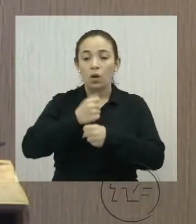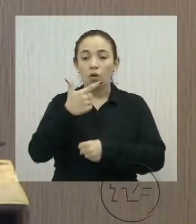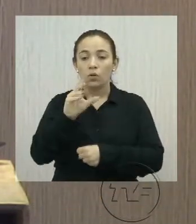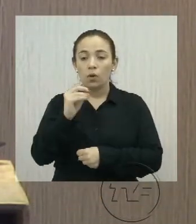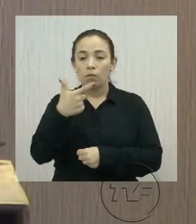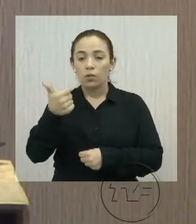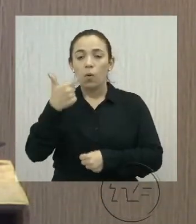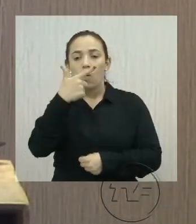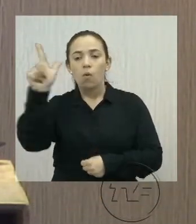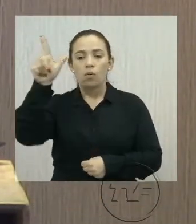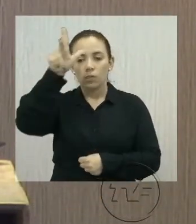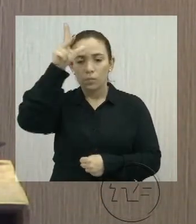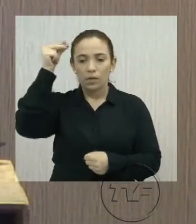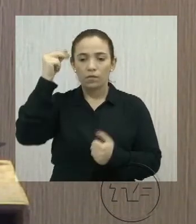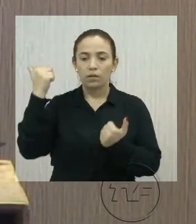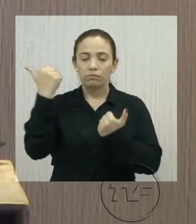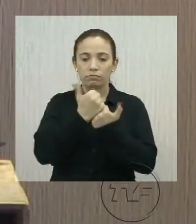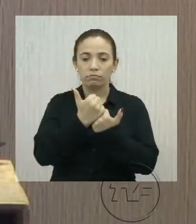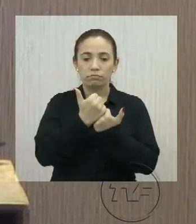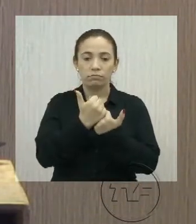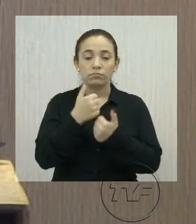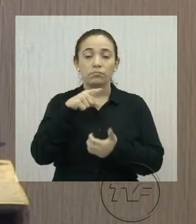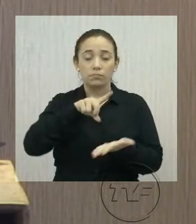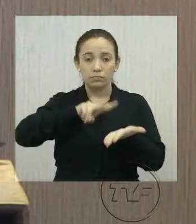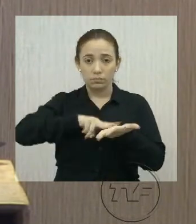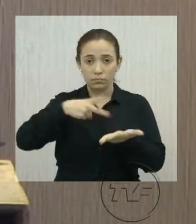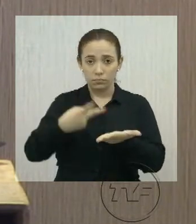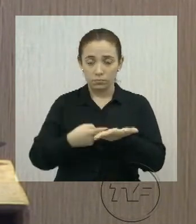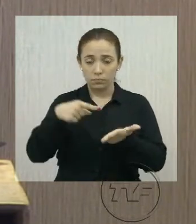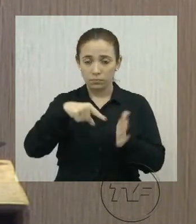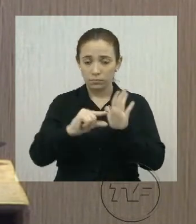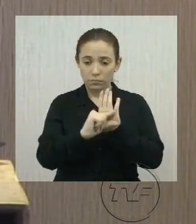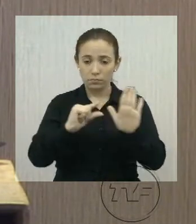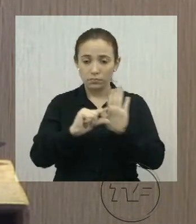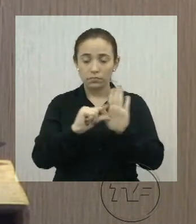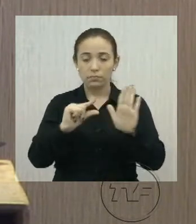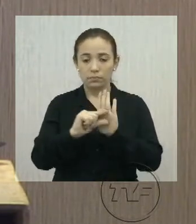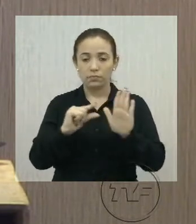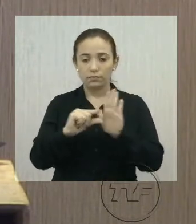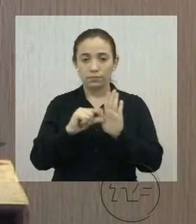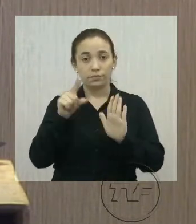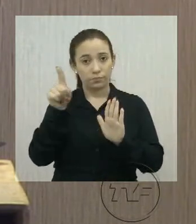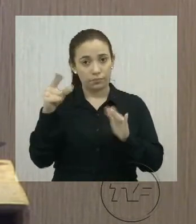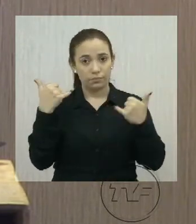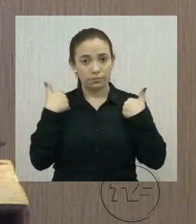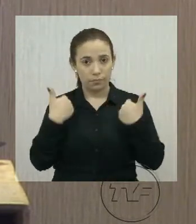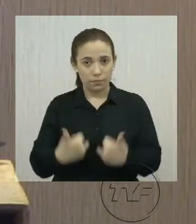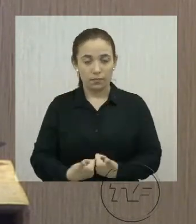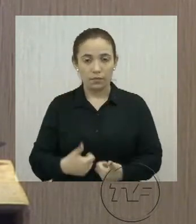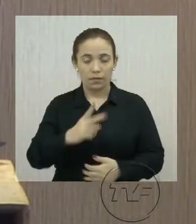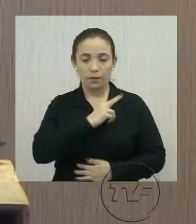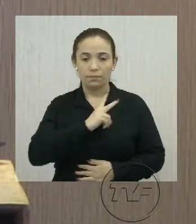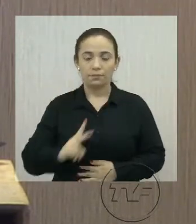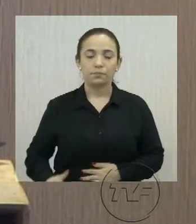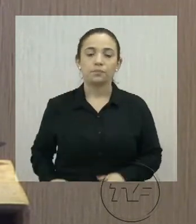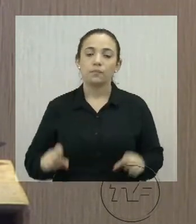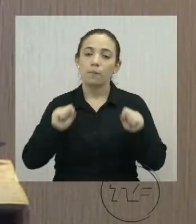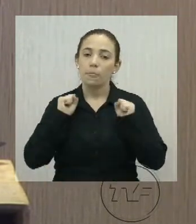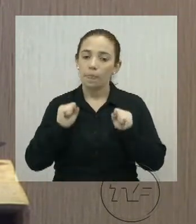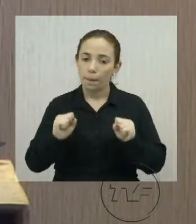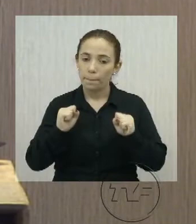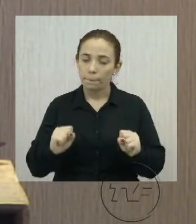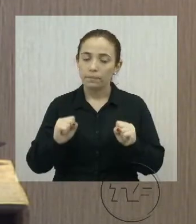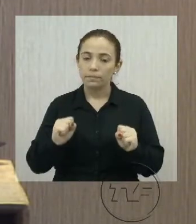prefeito. E a interpretação dada a esse artigo, como bem alertou o vereador Jorge, pode abrir margem